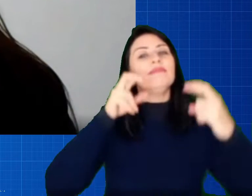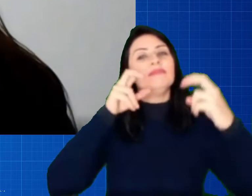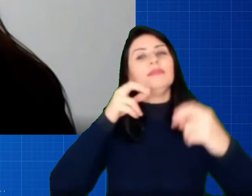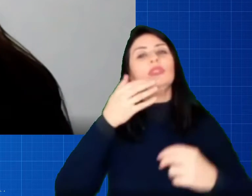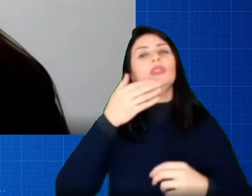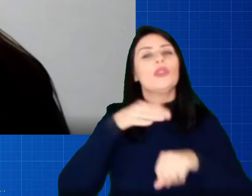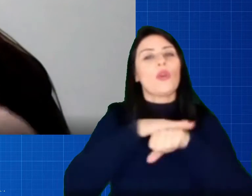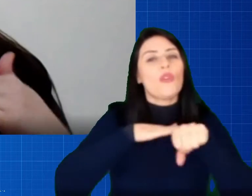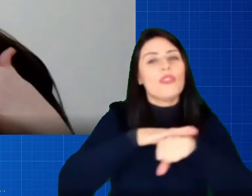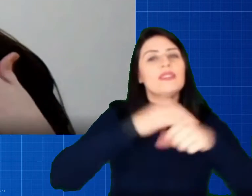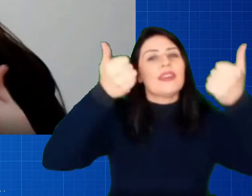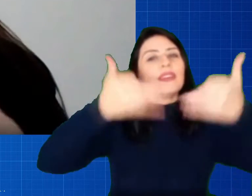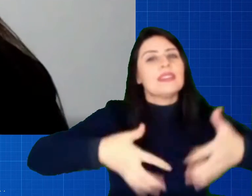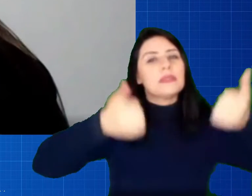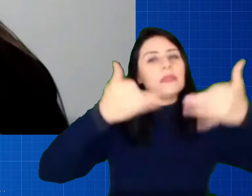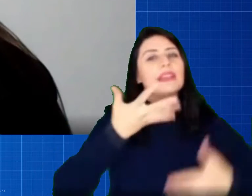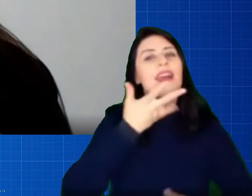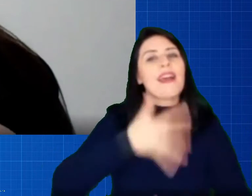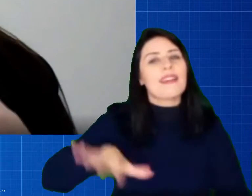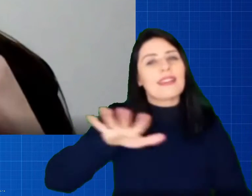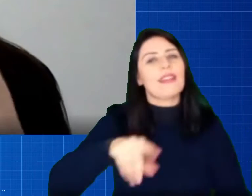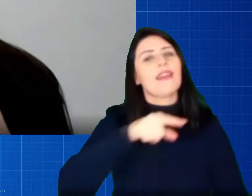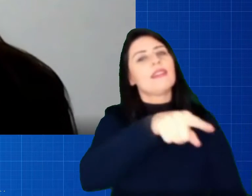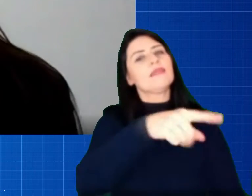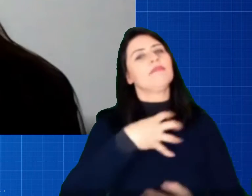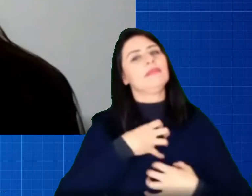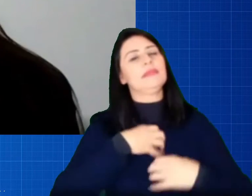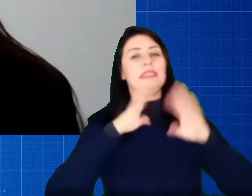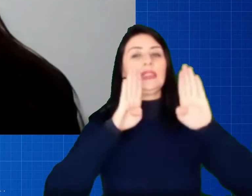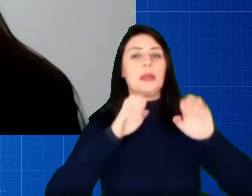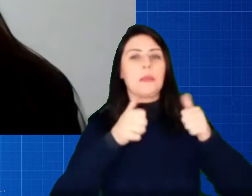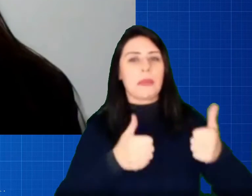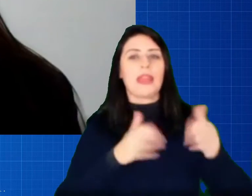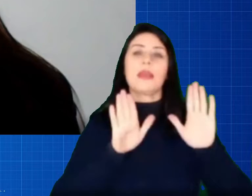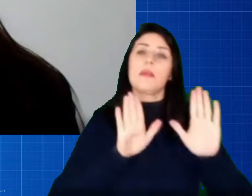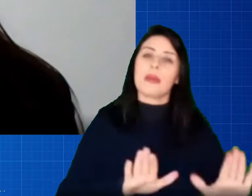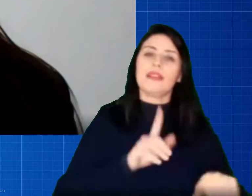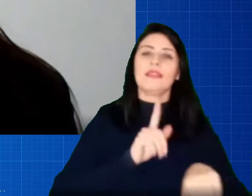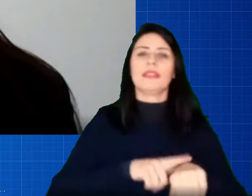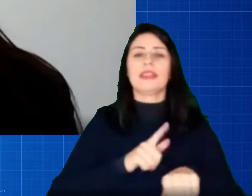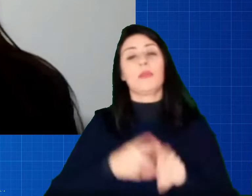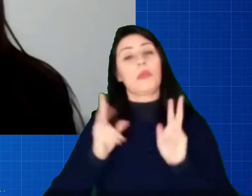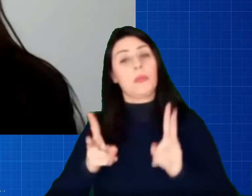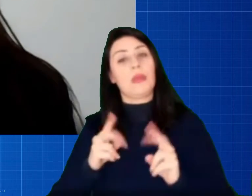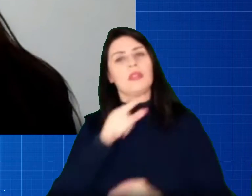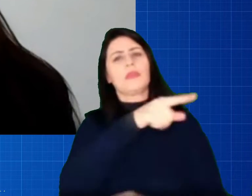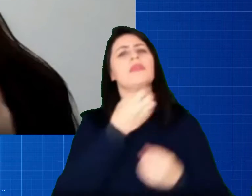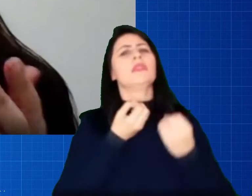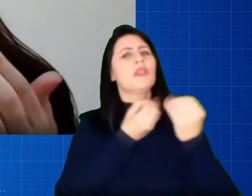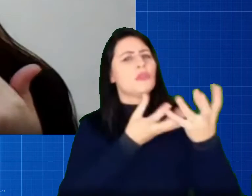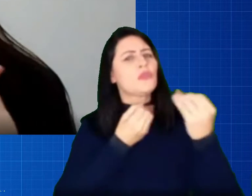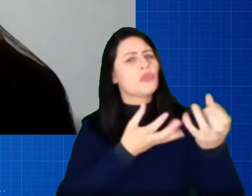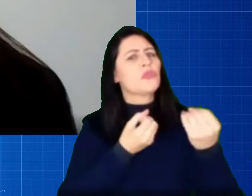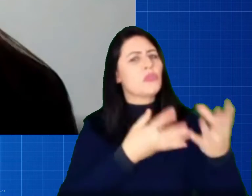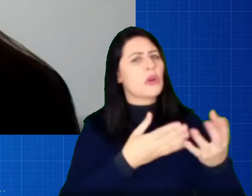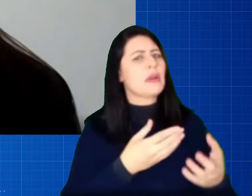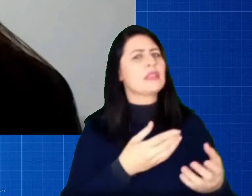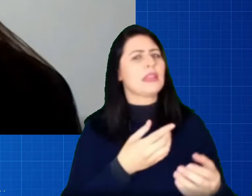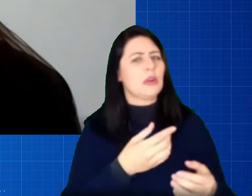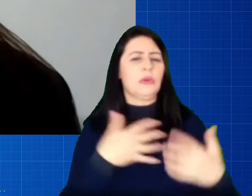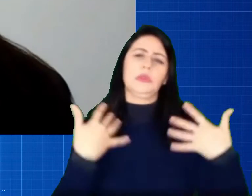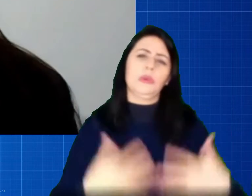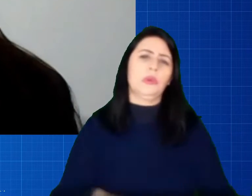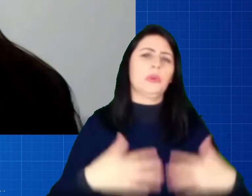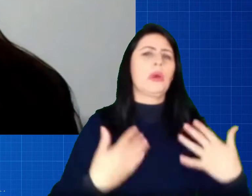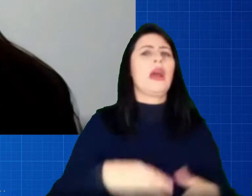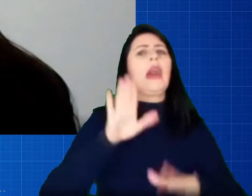a criança, com que ela se sinta bem. Só que, ao mesmo tempo, eles têm acesso a tanta informação que eles nos questionam